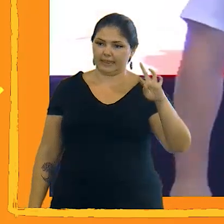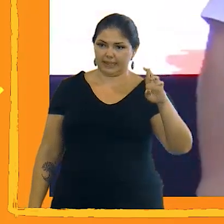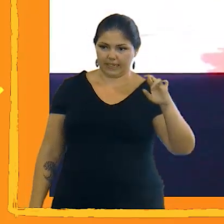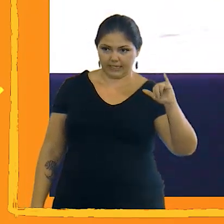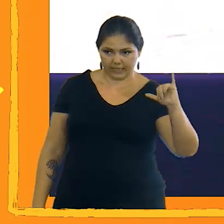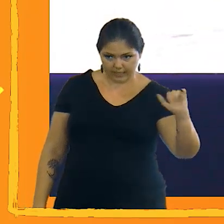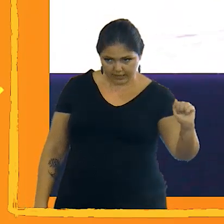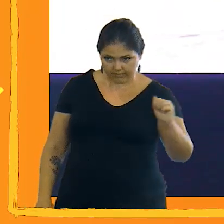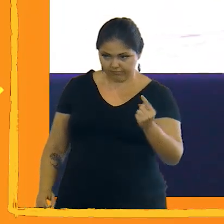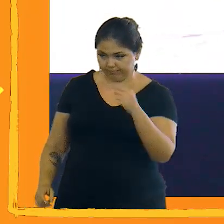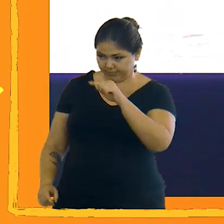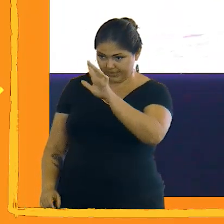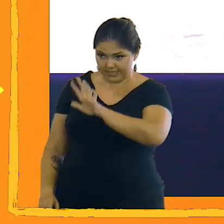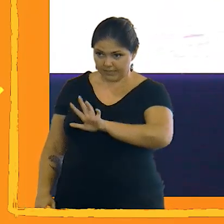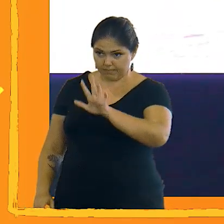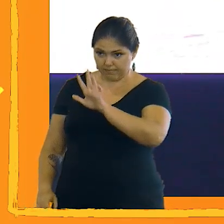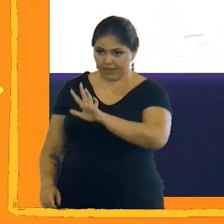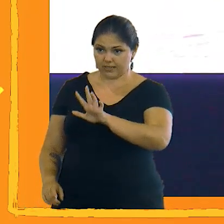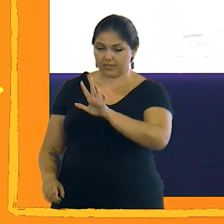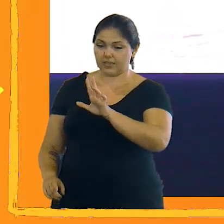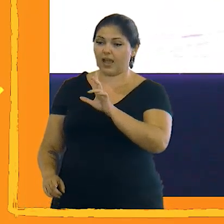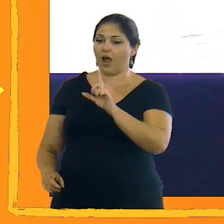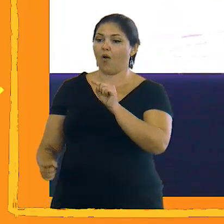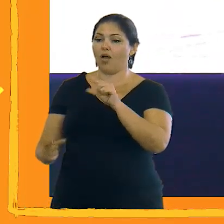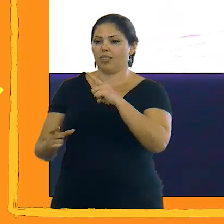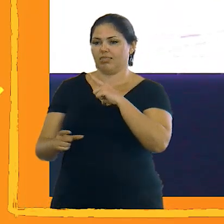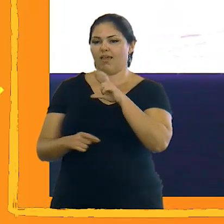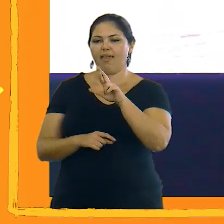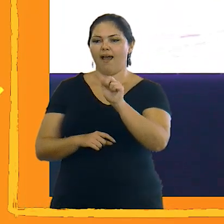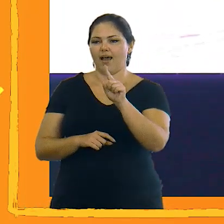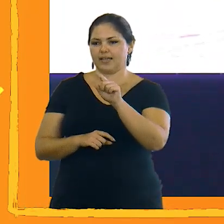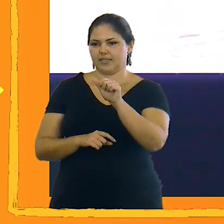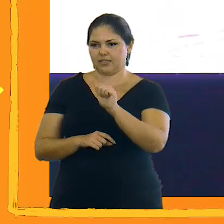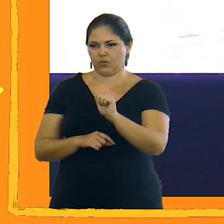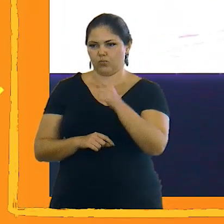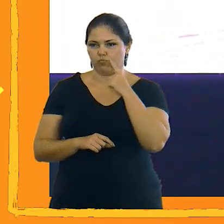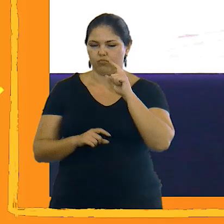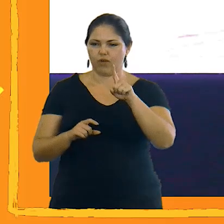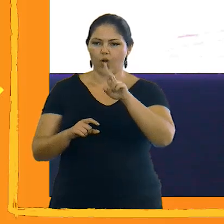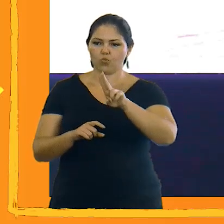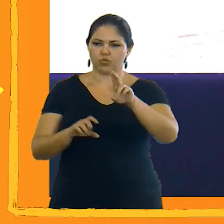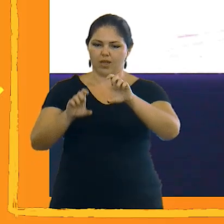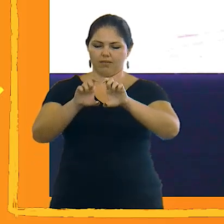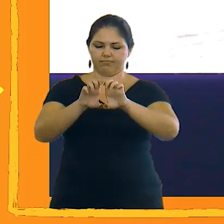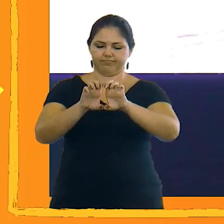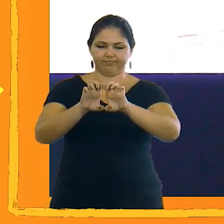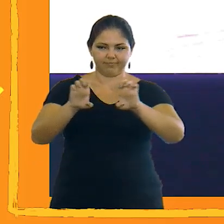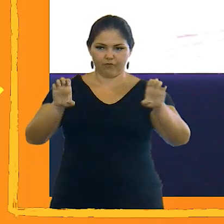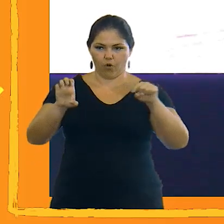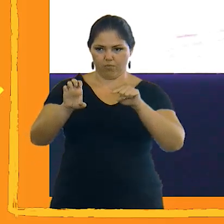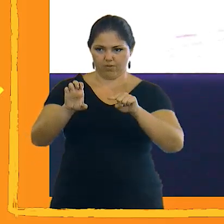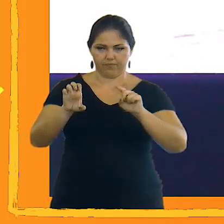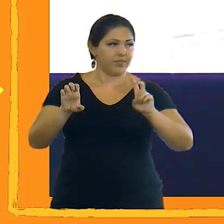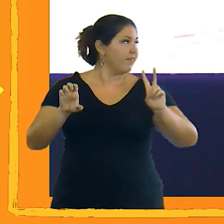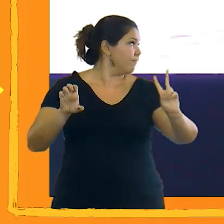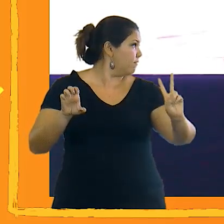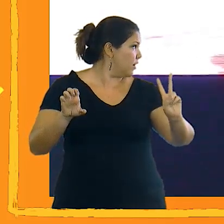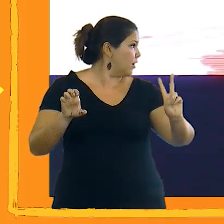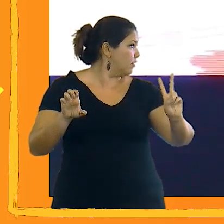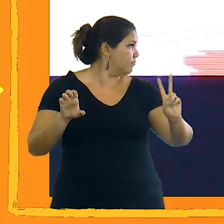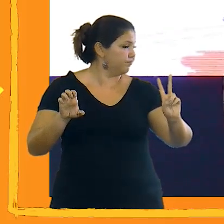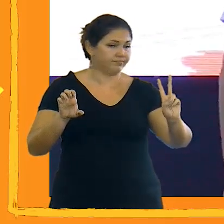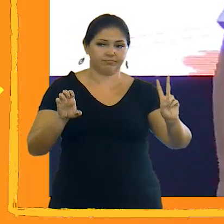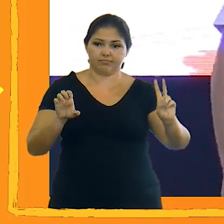razão pi R qu x h o meu pi aí no caso é